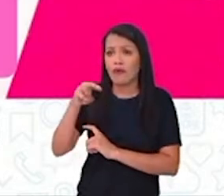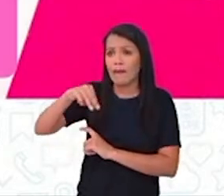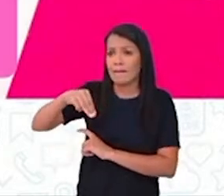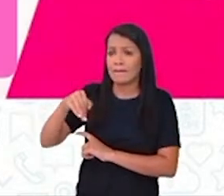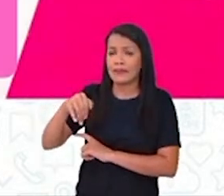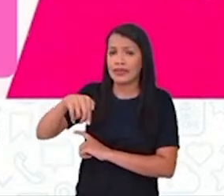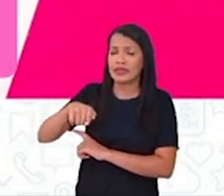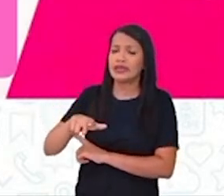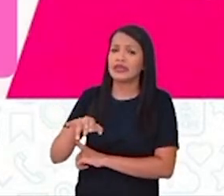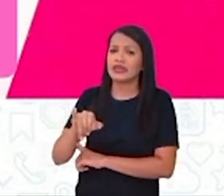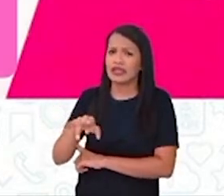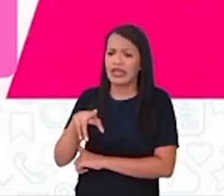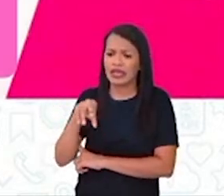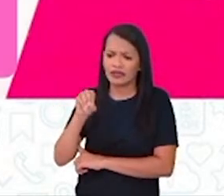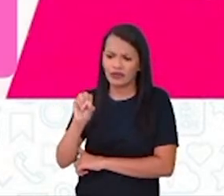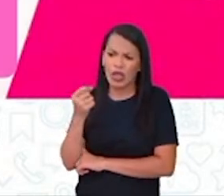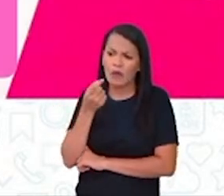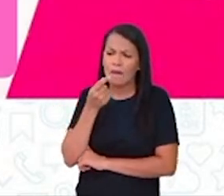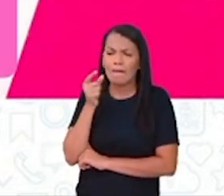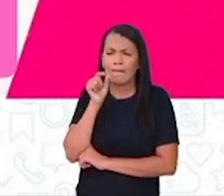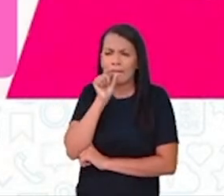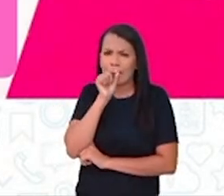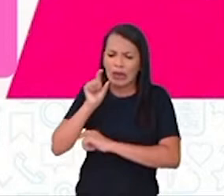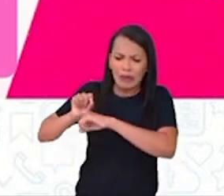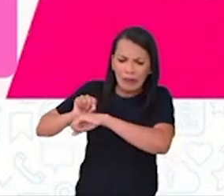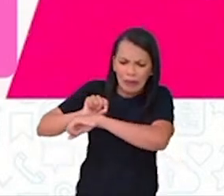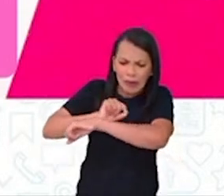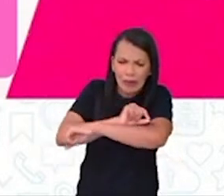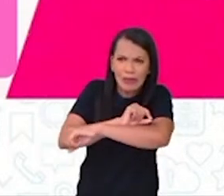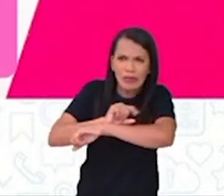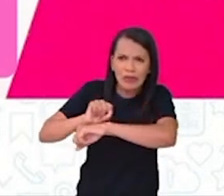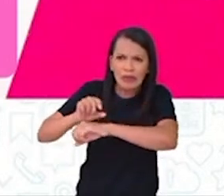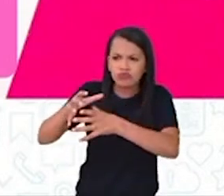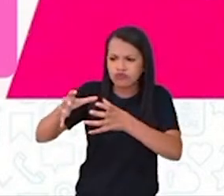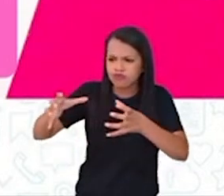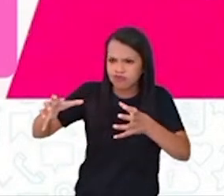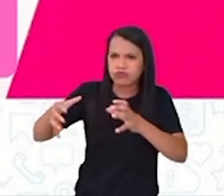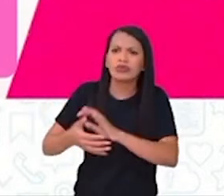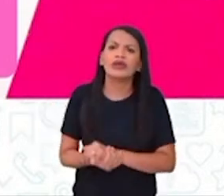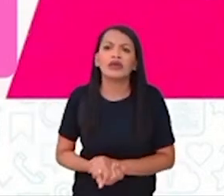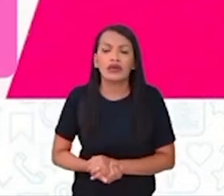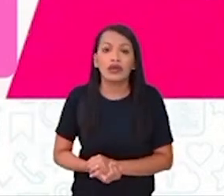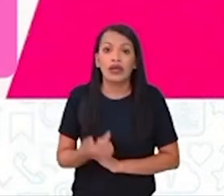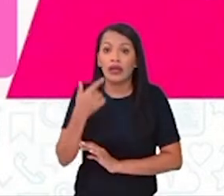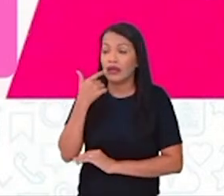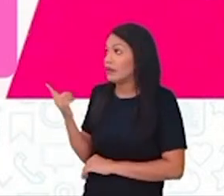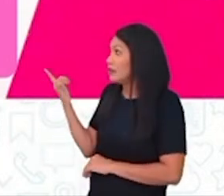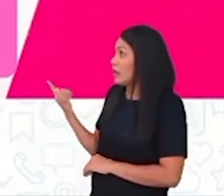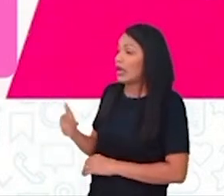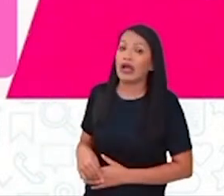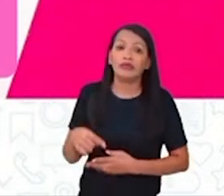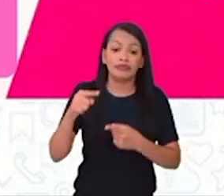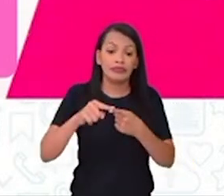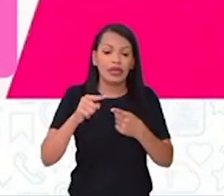do contexto, ela vai ter sentidos diferentes. Quando eu digo que a praia parecia um formigueiro, eu quero dizer o quê? Que a praia estava muito